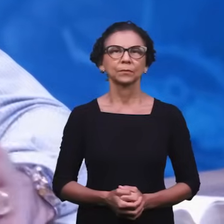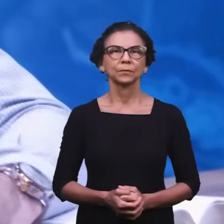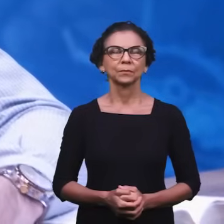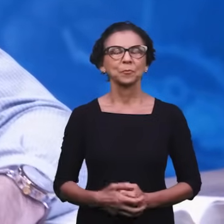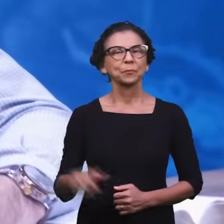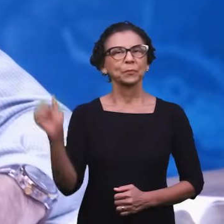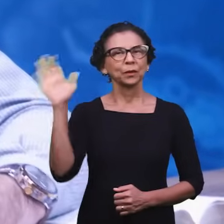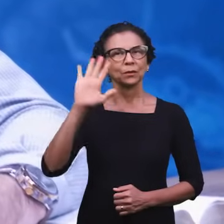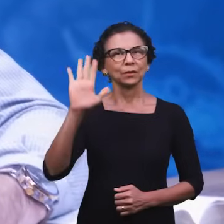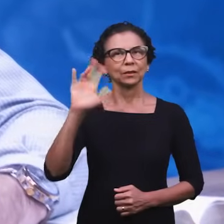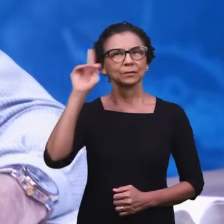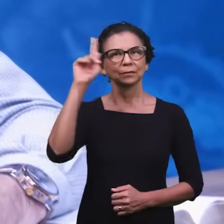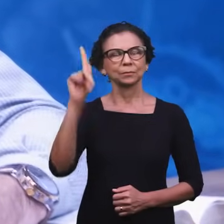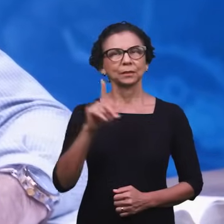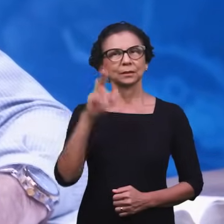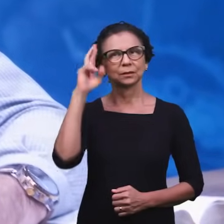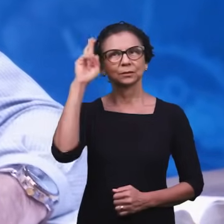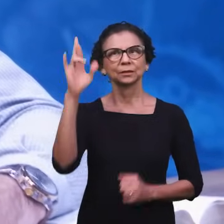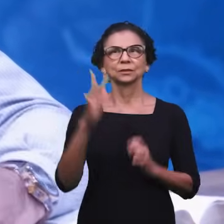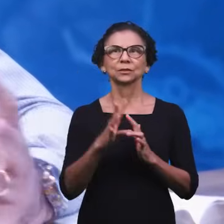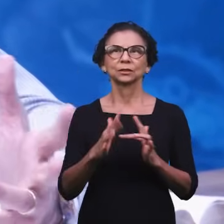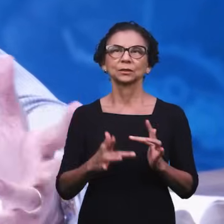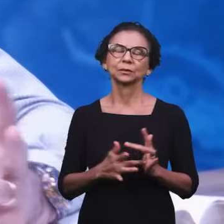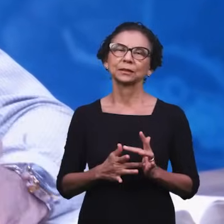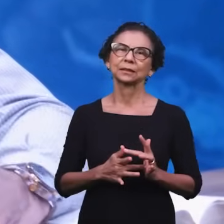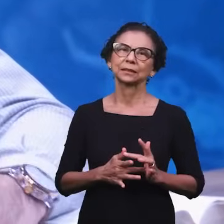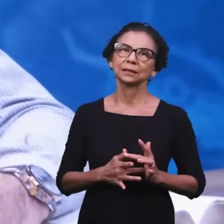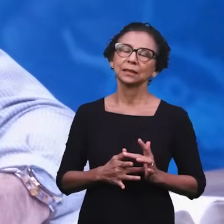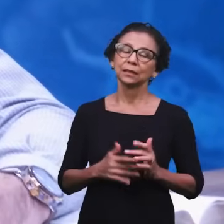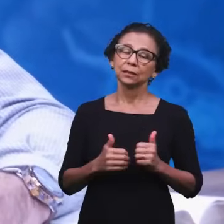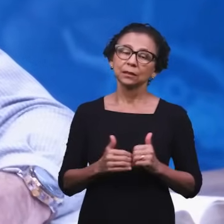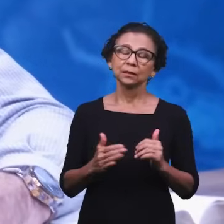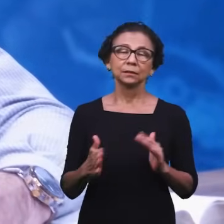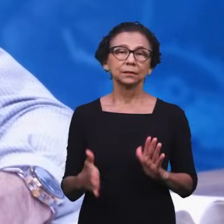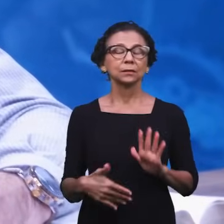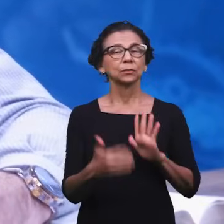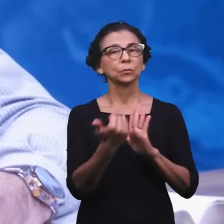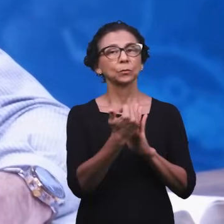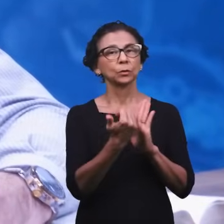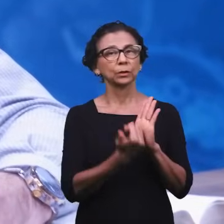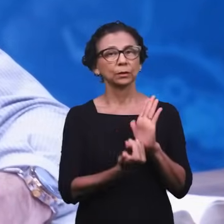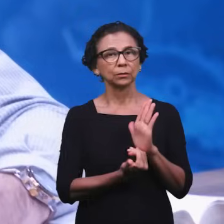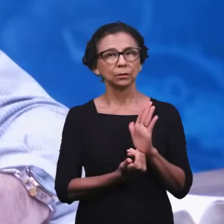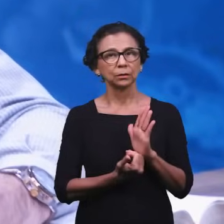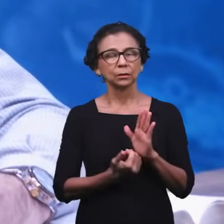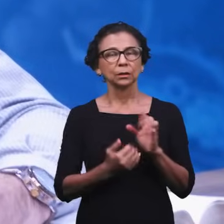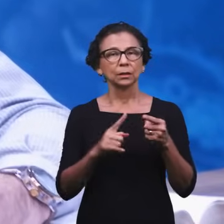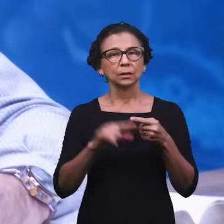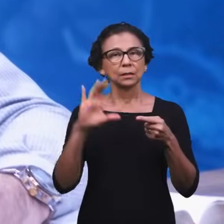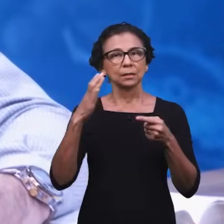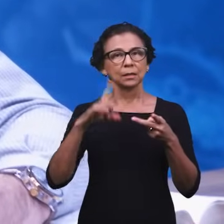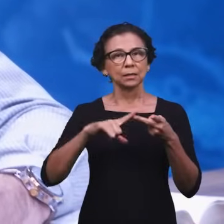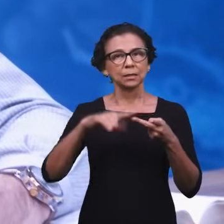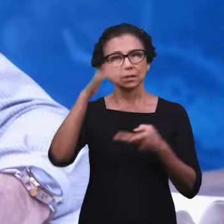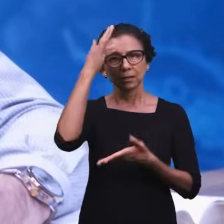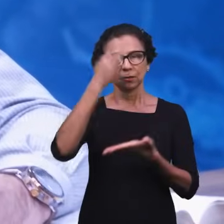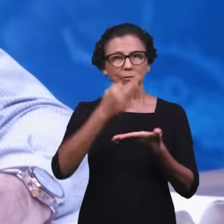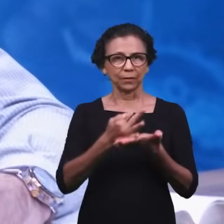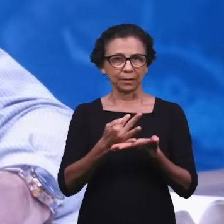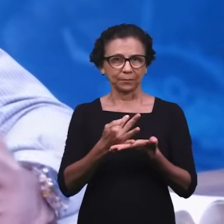Olá, irmãos, a paz do Senhor Jesus. Nós estamos iniciando mais um programa Ciência e Fé da Igreja Cristã